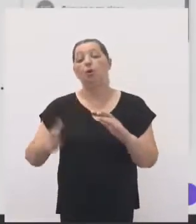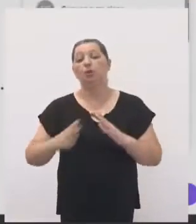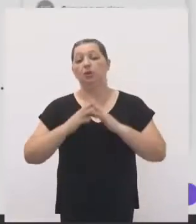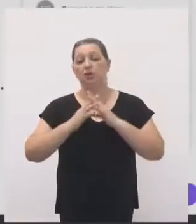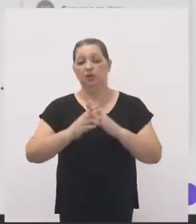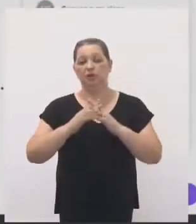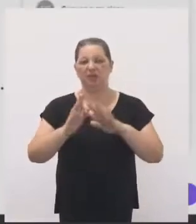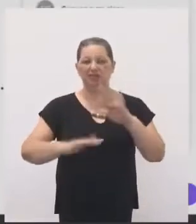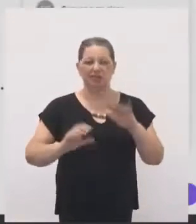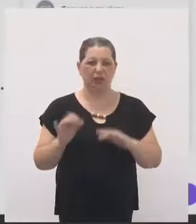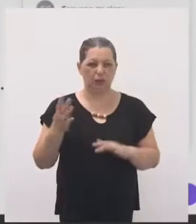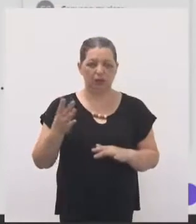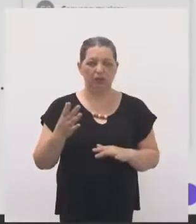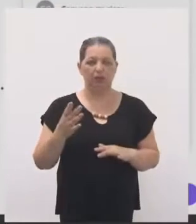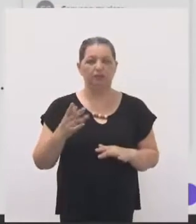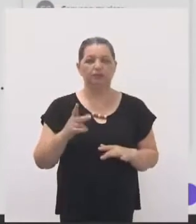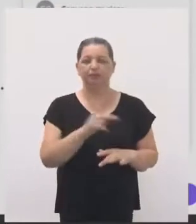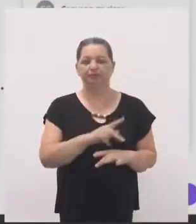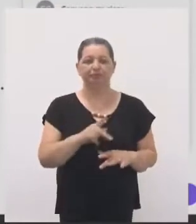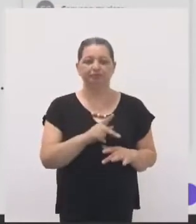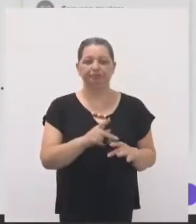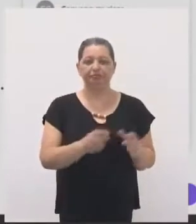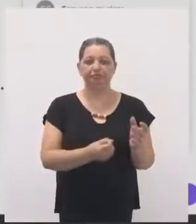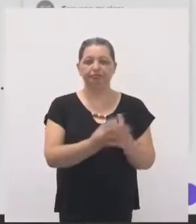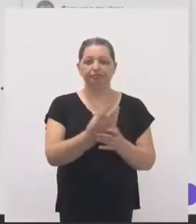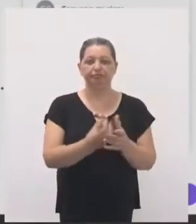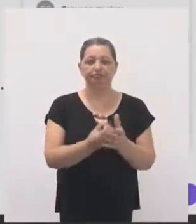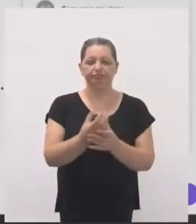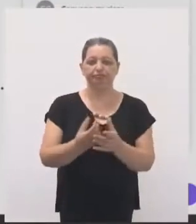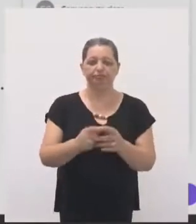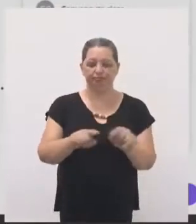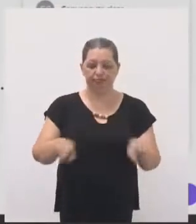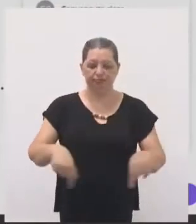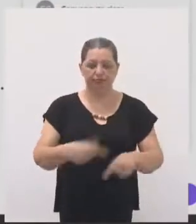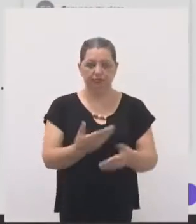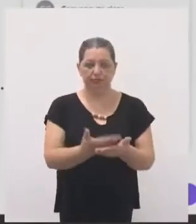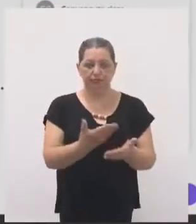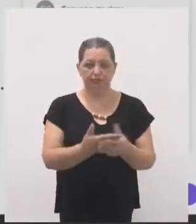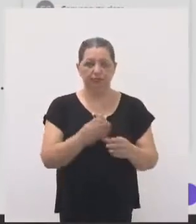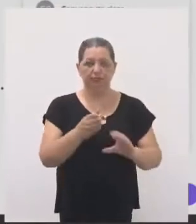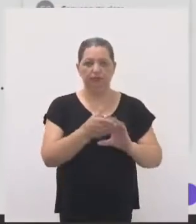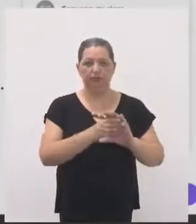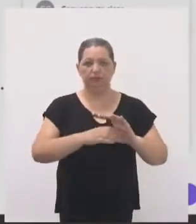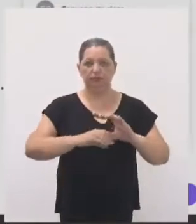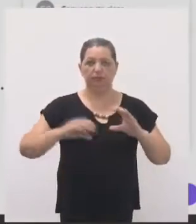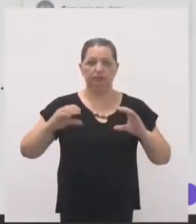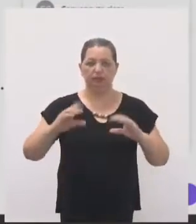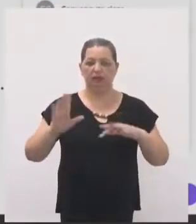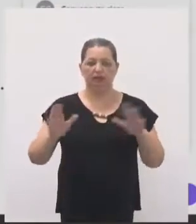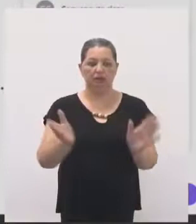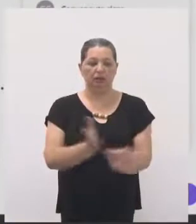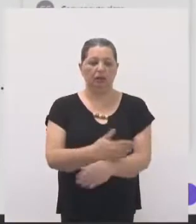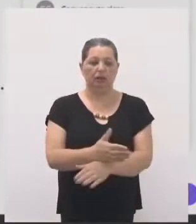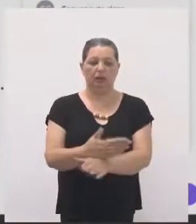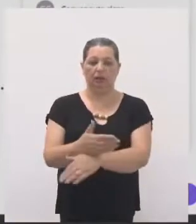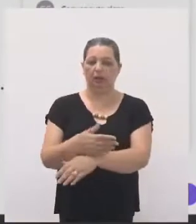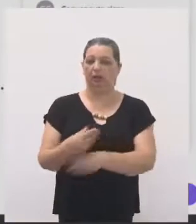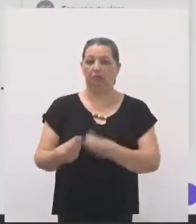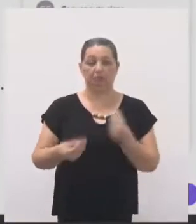acontece é que às vezes o professor cria diversas salas de aulas no Canva e depois ele fica um pouco perdido, sem